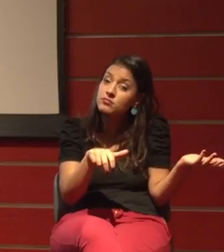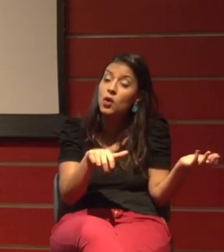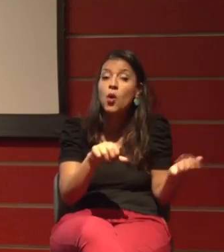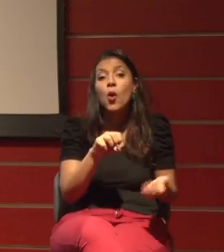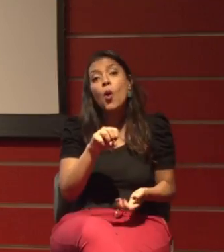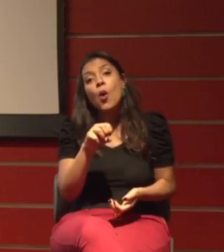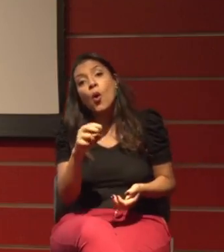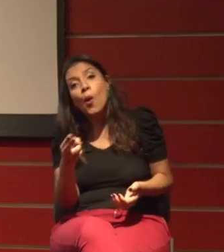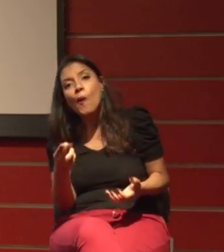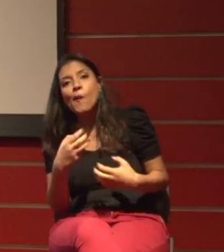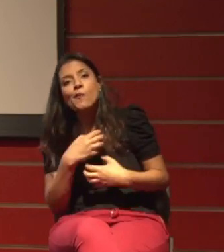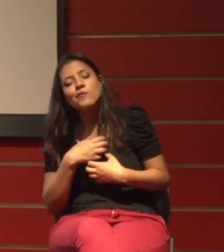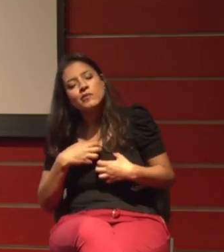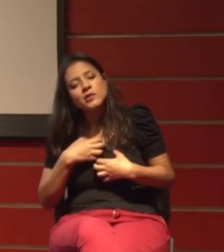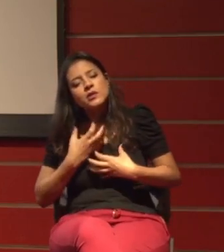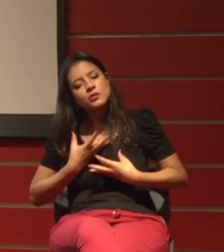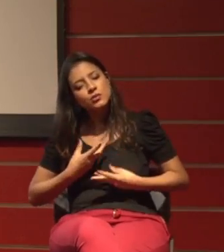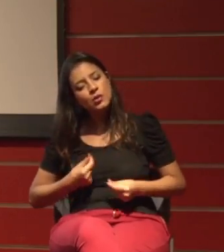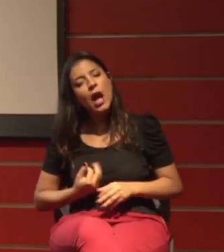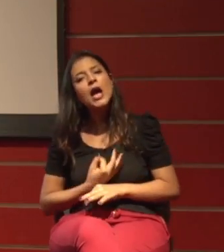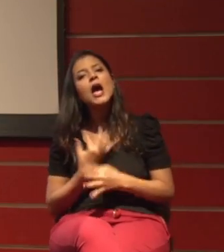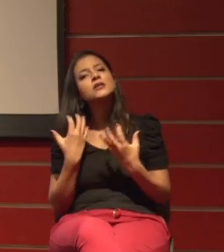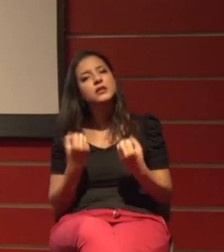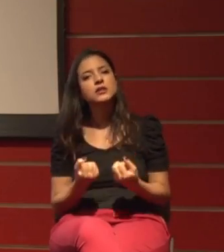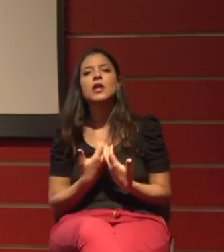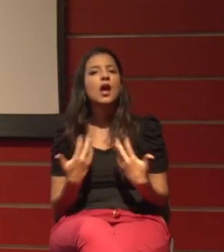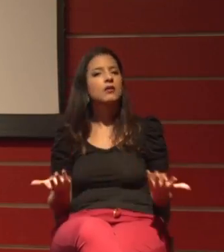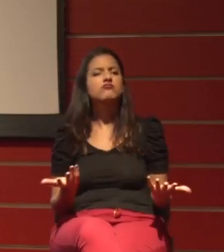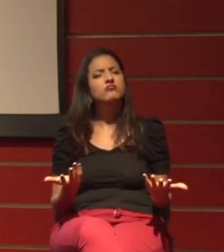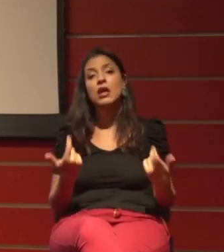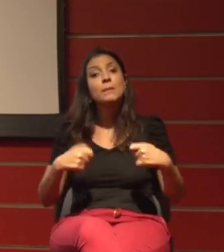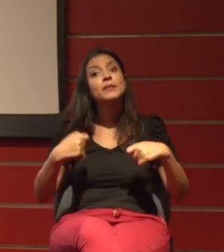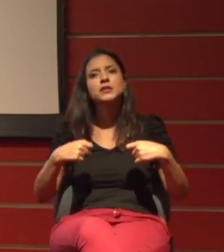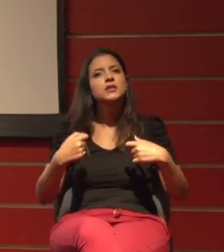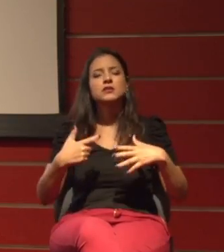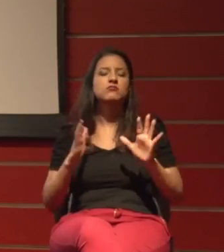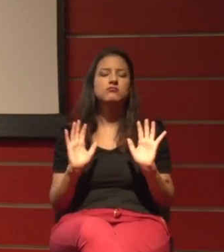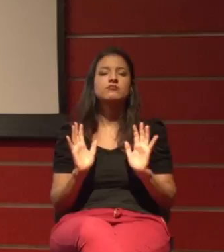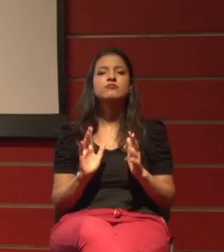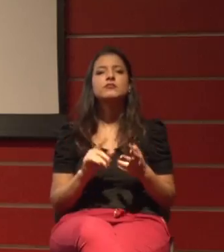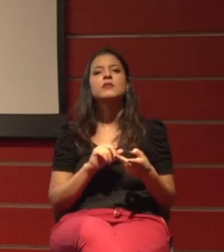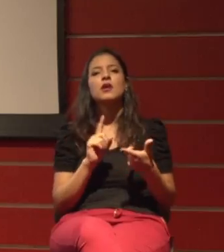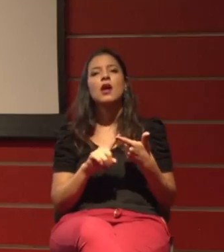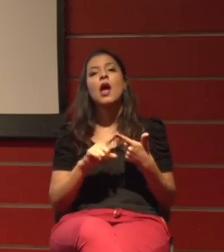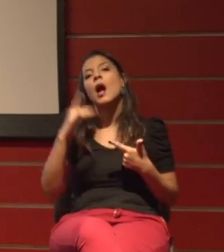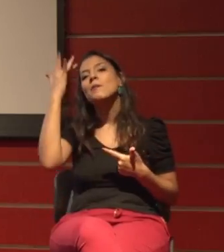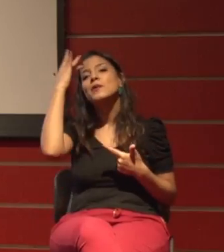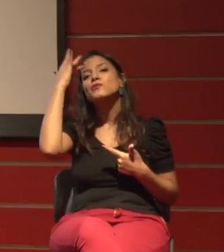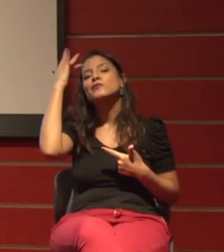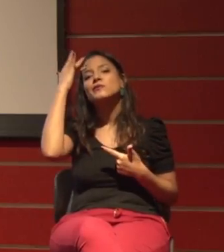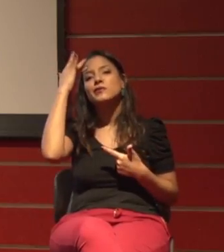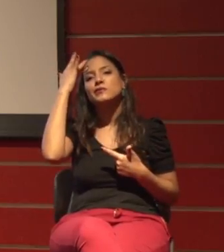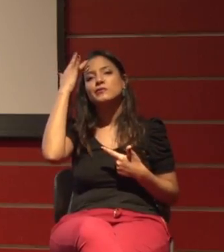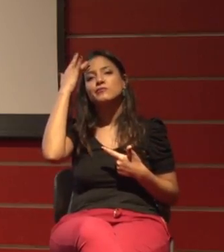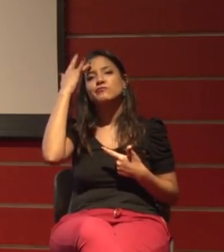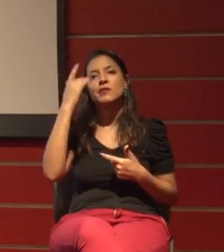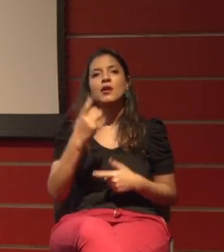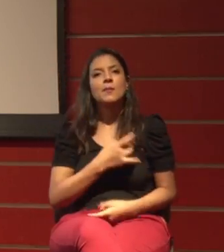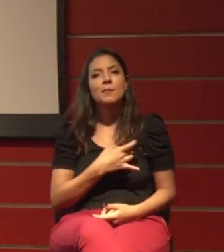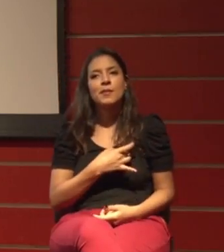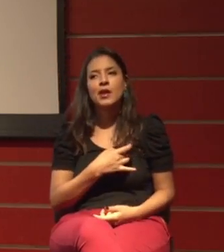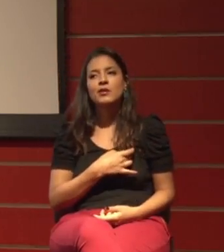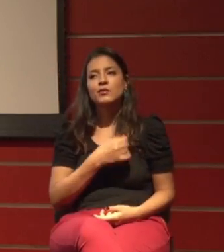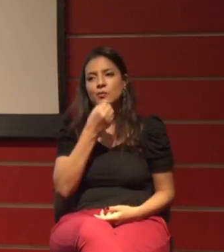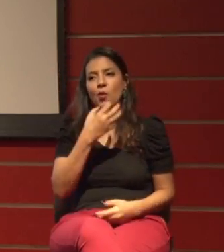dizer adeus a esse passado né amadurecendo superar os grandes medos tomar responsabilidade pela própria vida